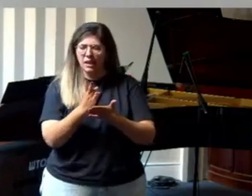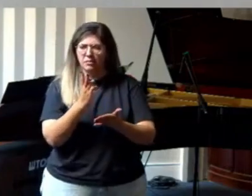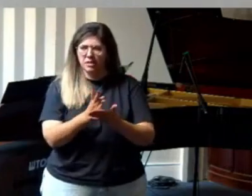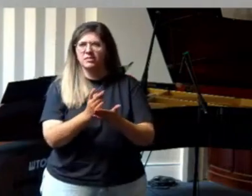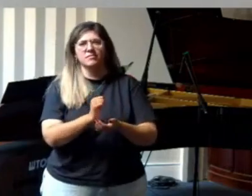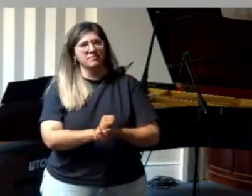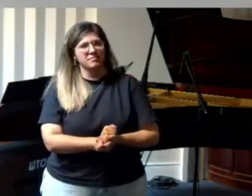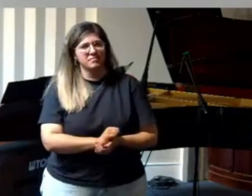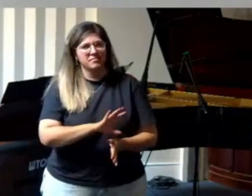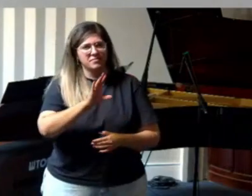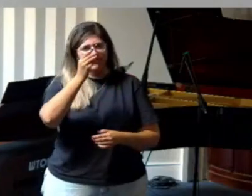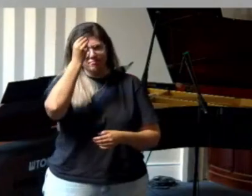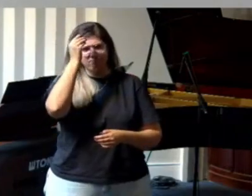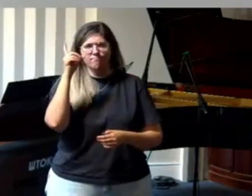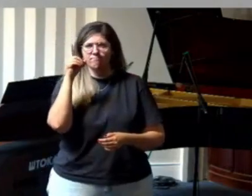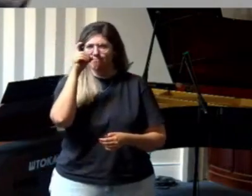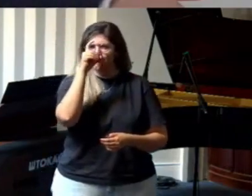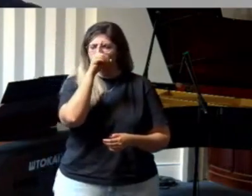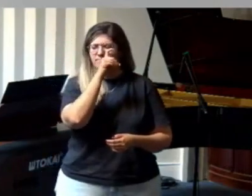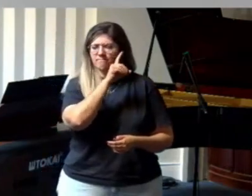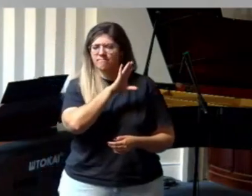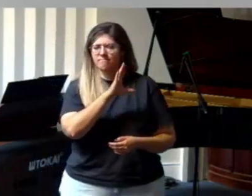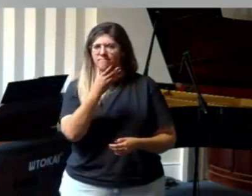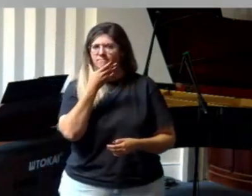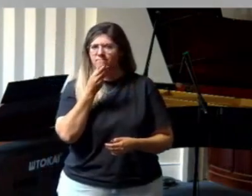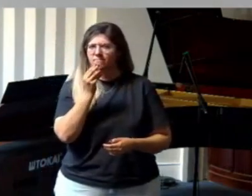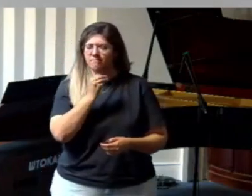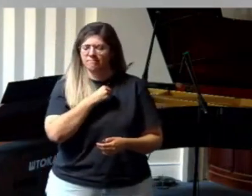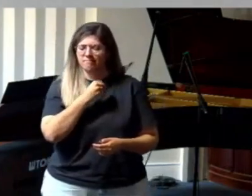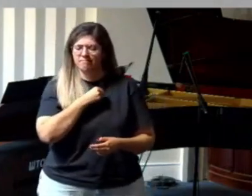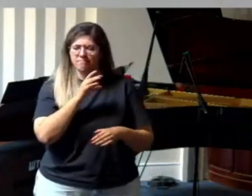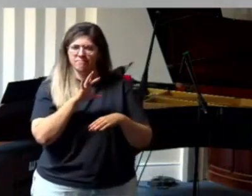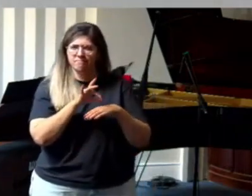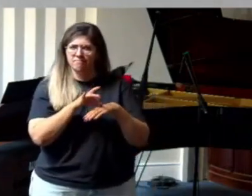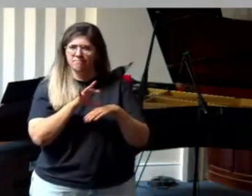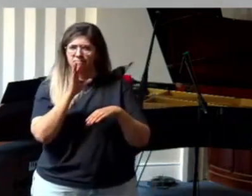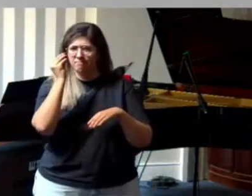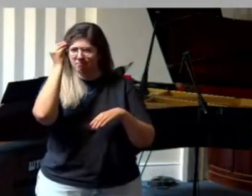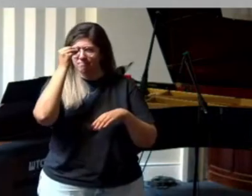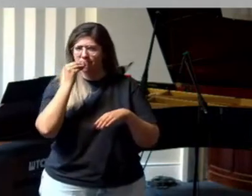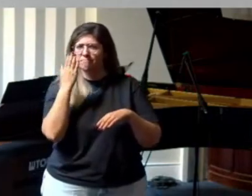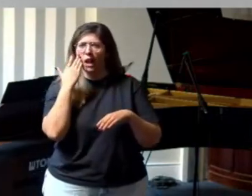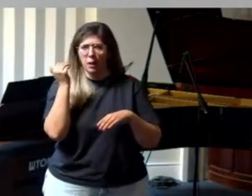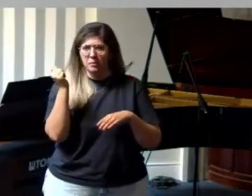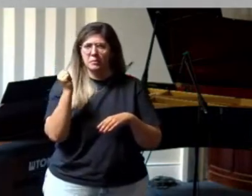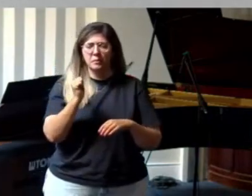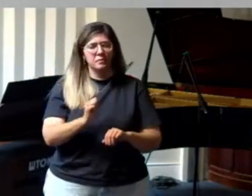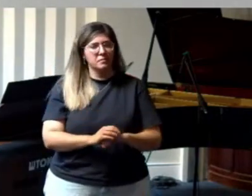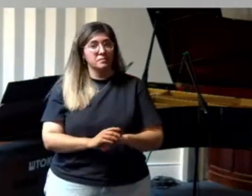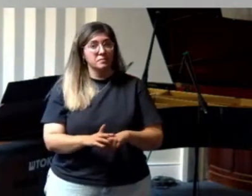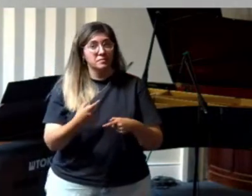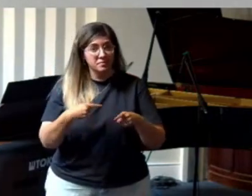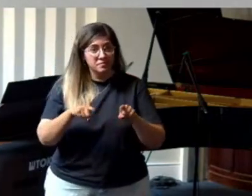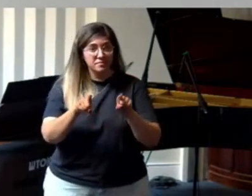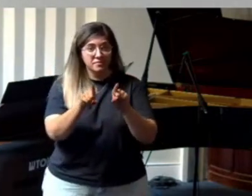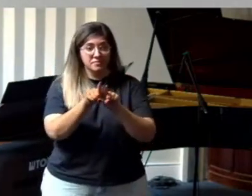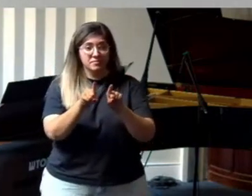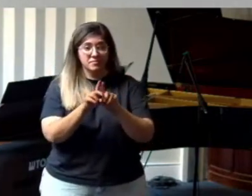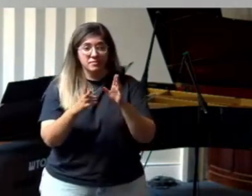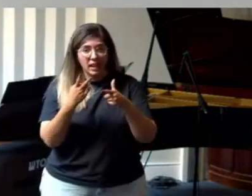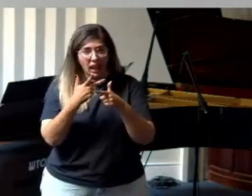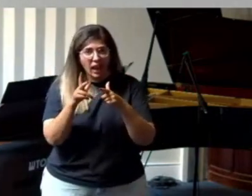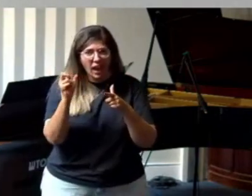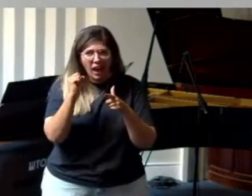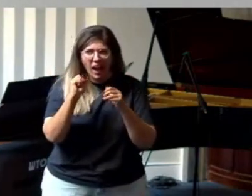Pastor do céu, essas coisas são difíceis, porque eu sou um pecador, a carne é fraca, eu sei, todos nós sabemos. É por isso que essa não é uma